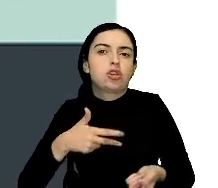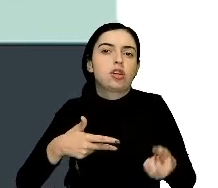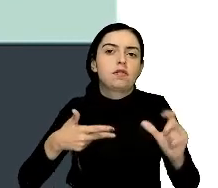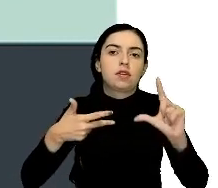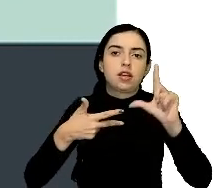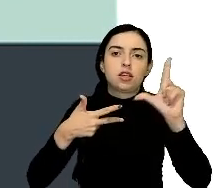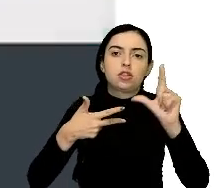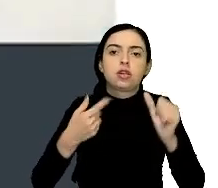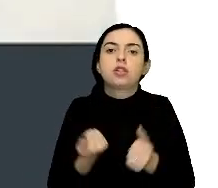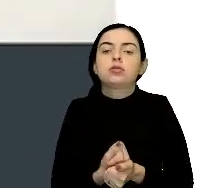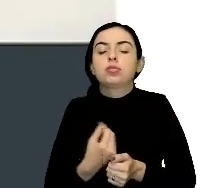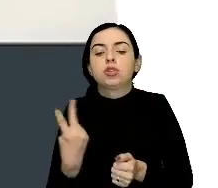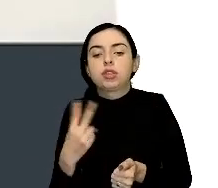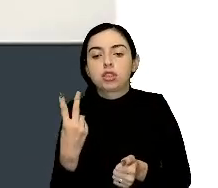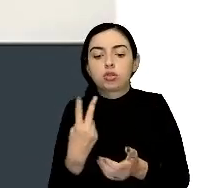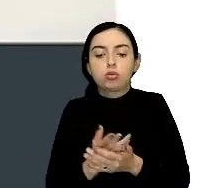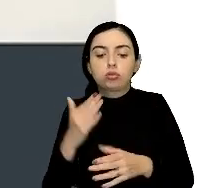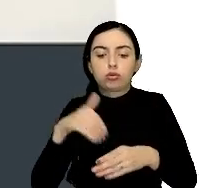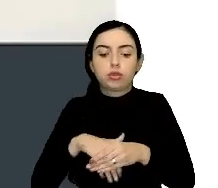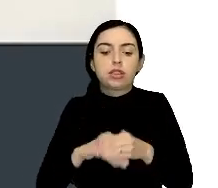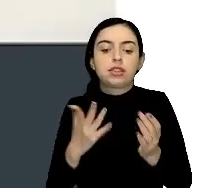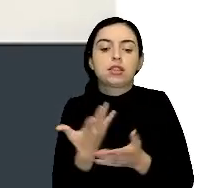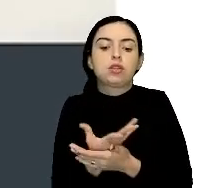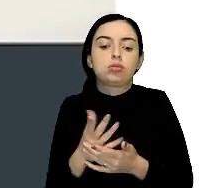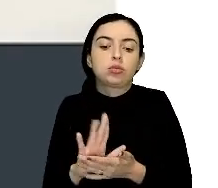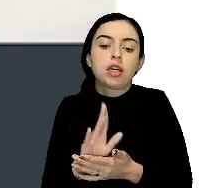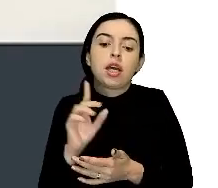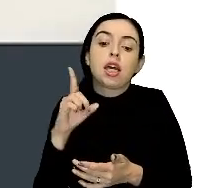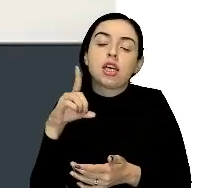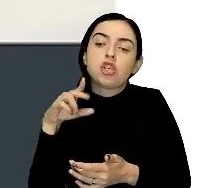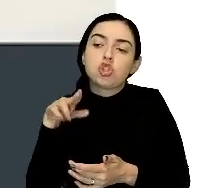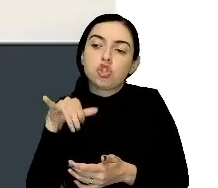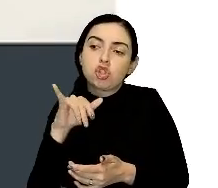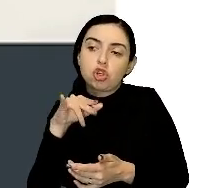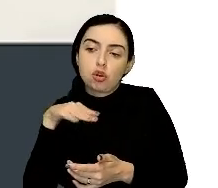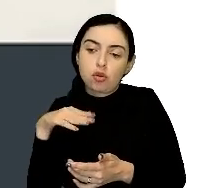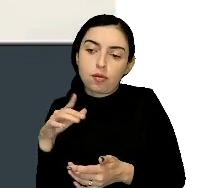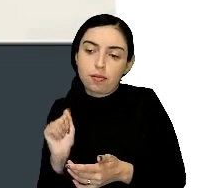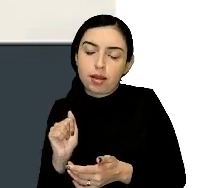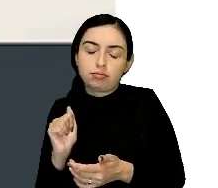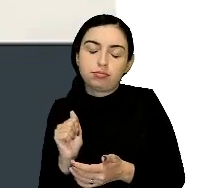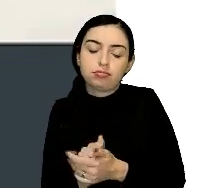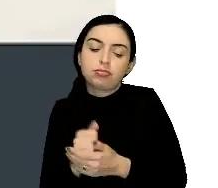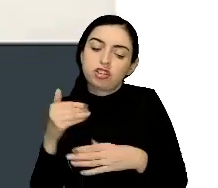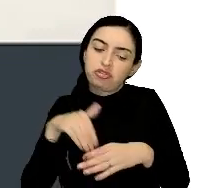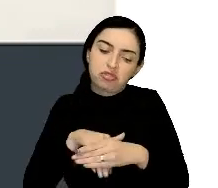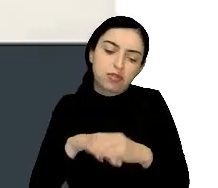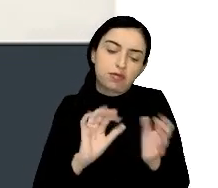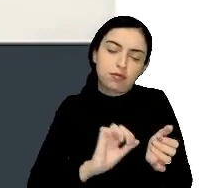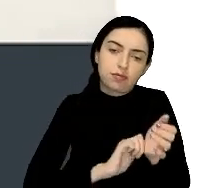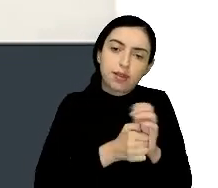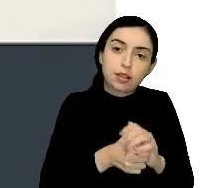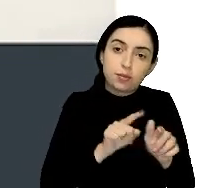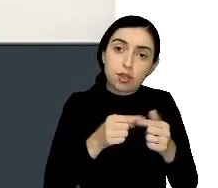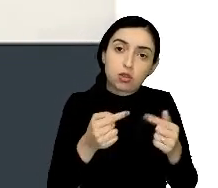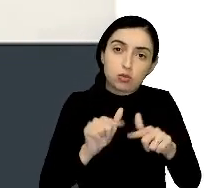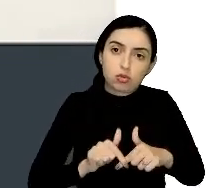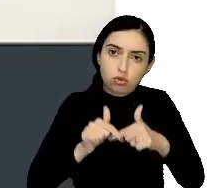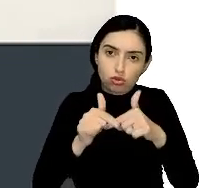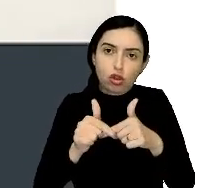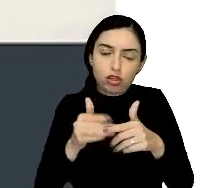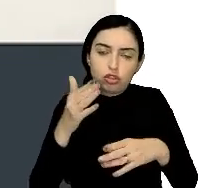mandato do governo Dilma, e o anteprojeto foi arquivado. Mas ele foi, por sorte,